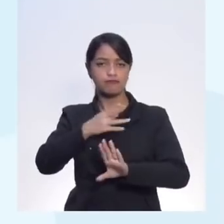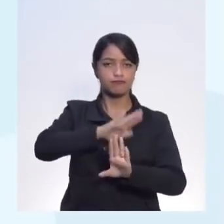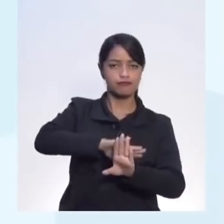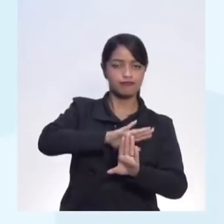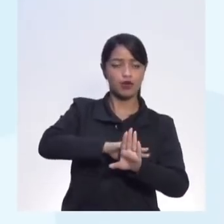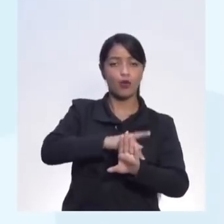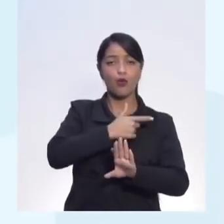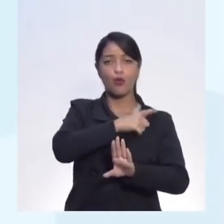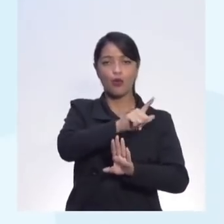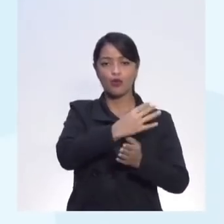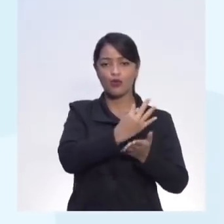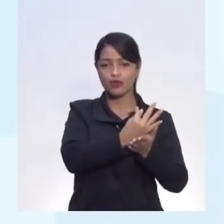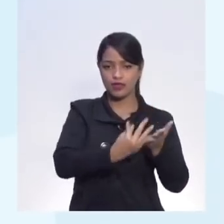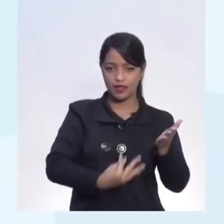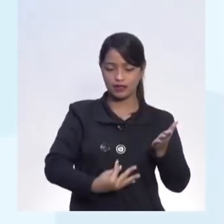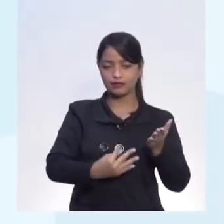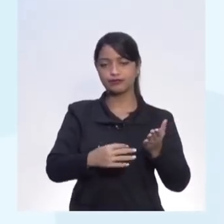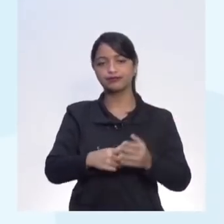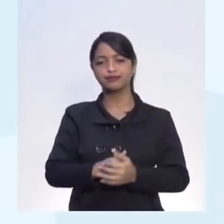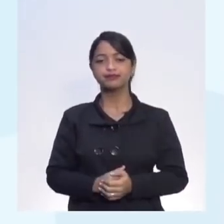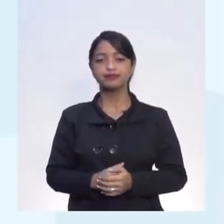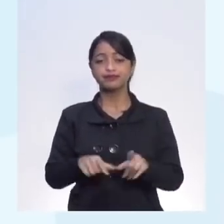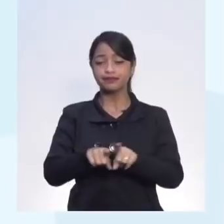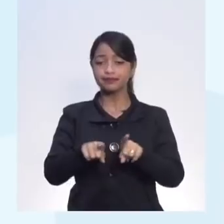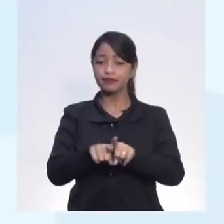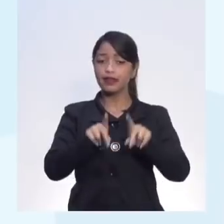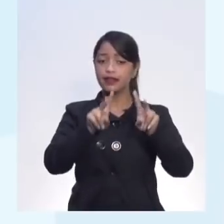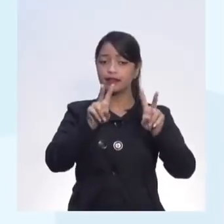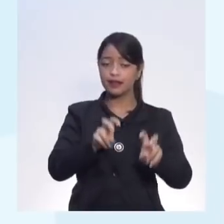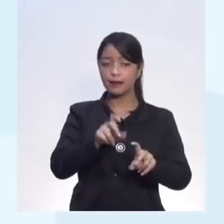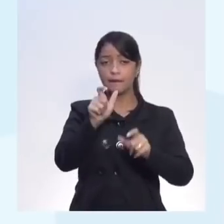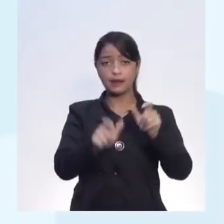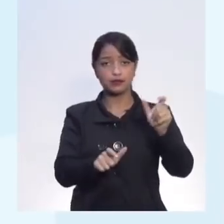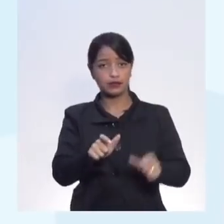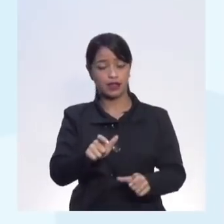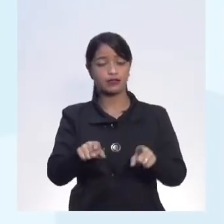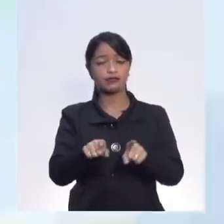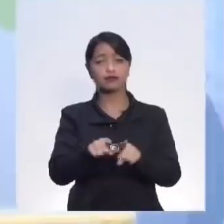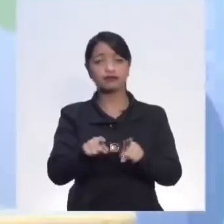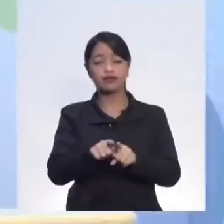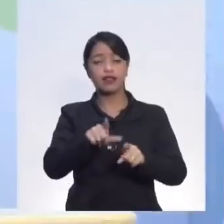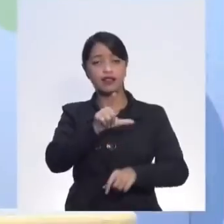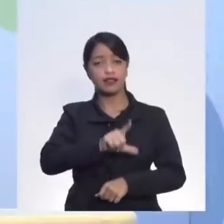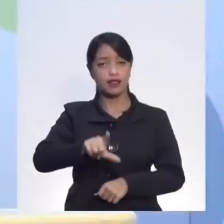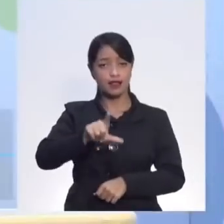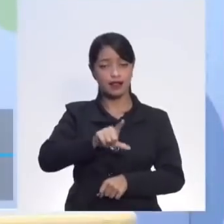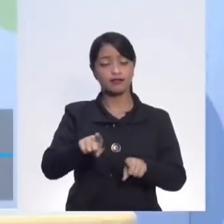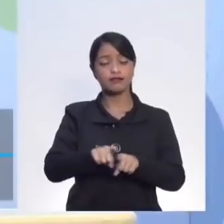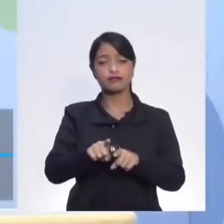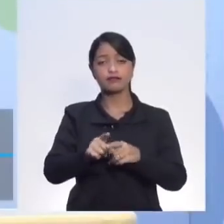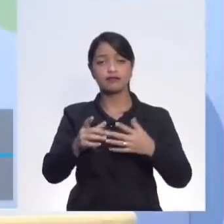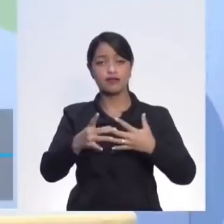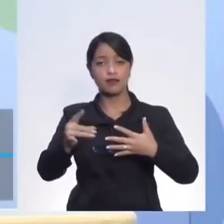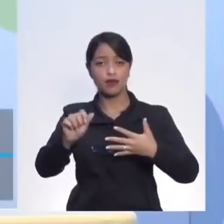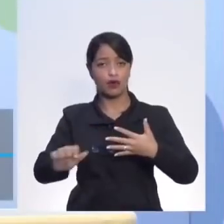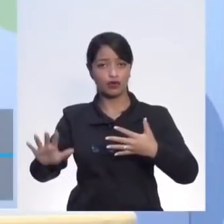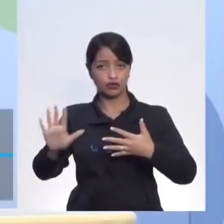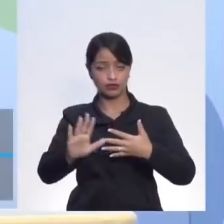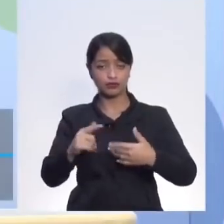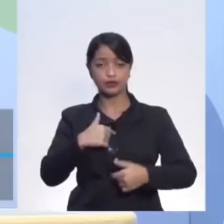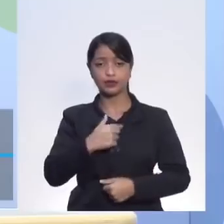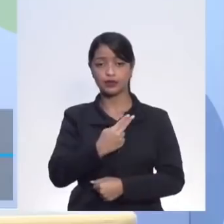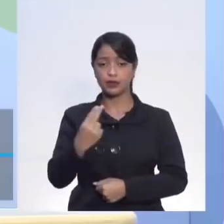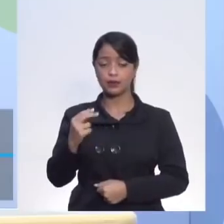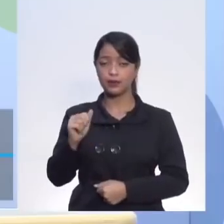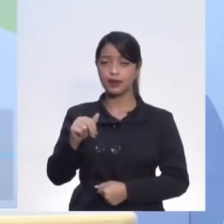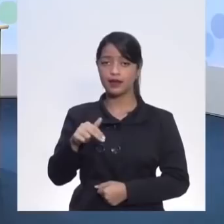quanto aos temas, personagens e recursos literários e semióticos. Eu sou a professora Andréia e eu vou mediar a aula da professora Dani. Bom